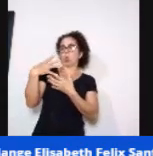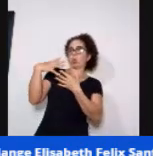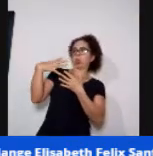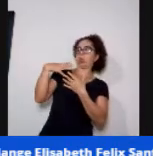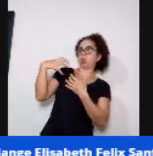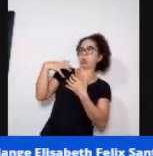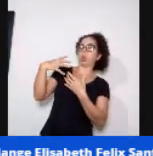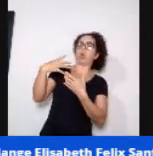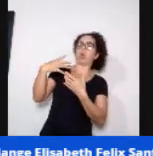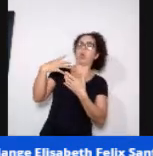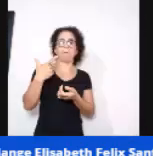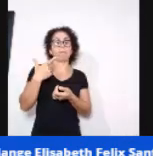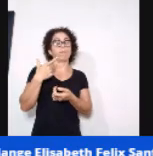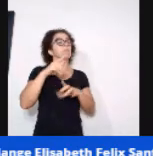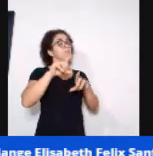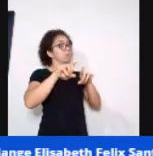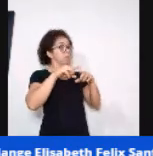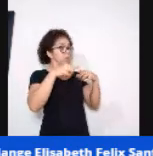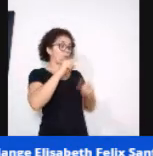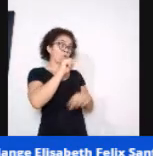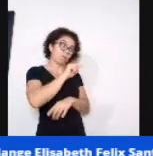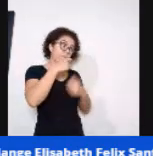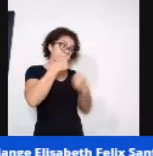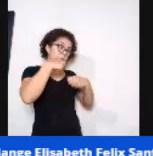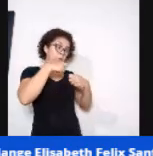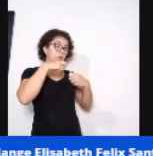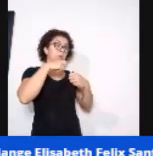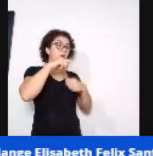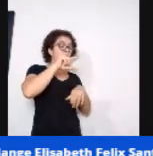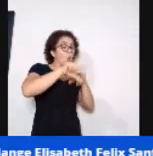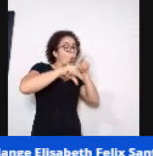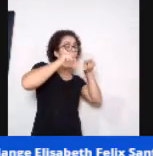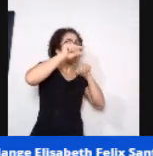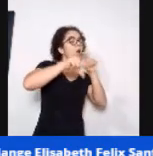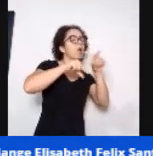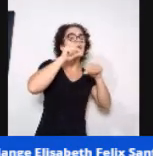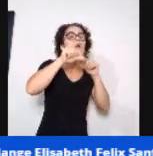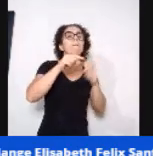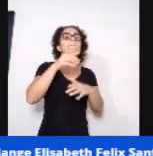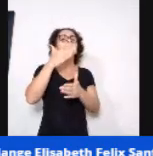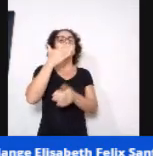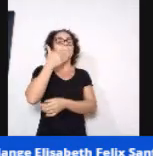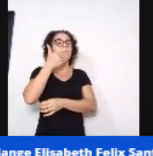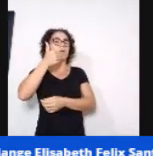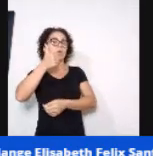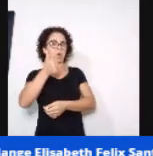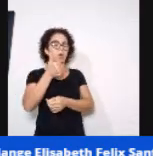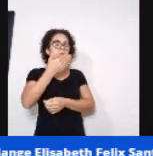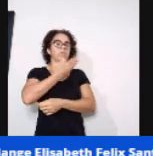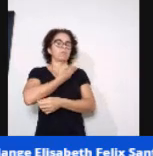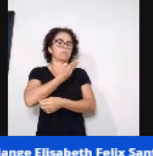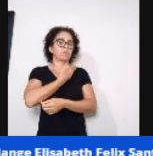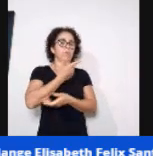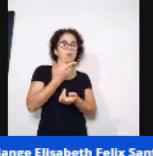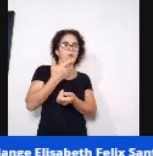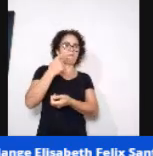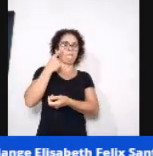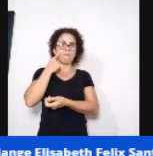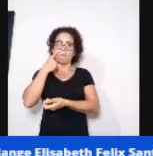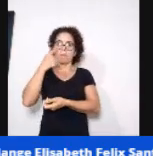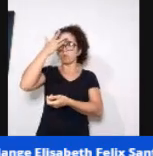você selecionar melhor as suas amizades? Então, se você vê que é uma pessoa que é falsa com você, está do lado dela, por quê? Será